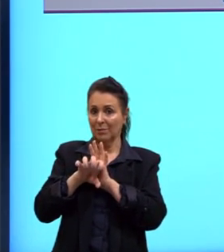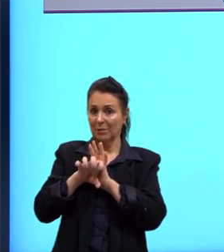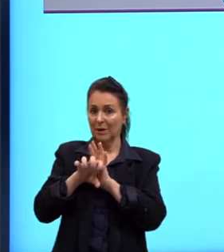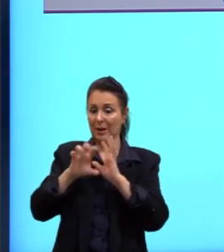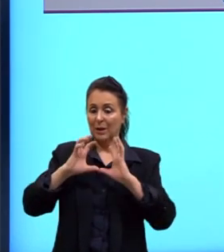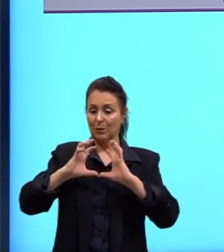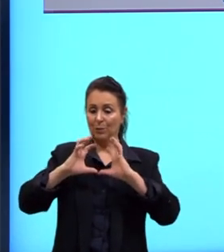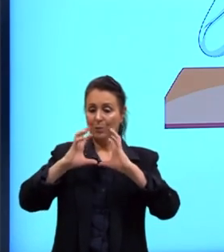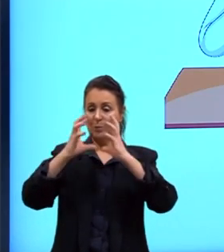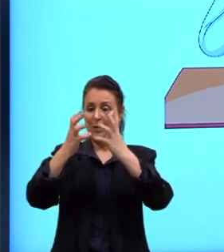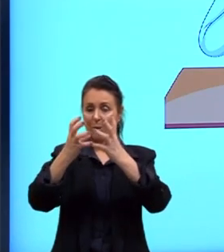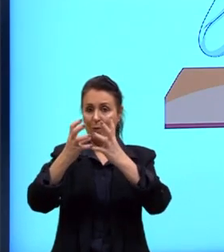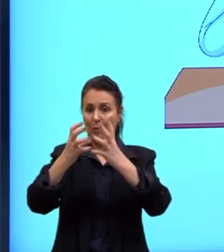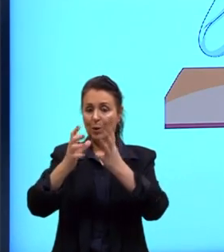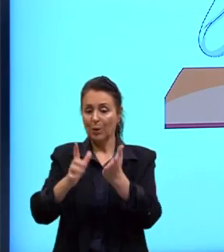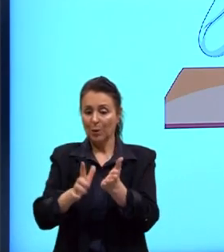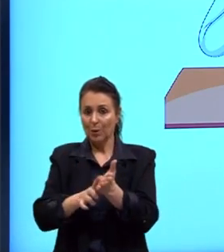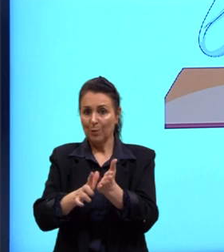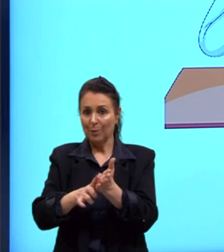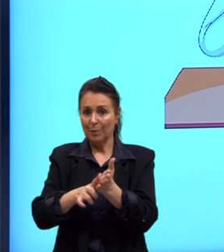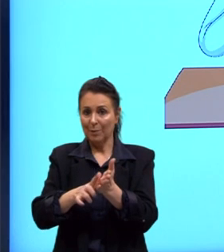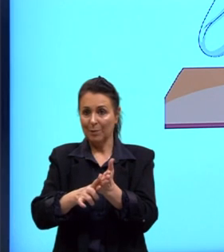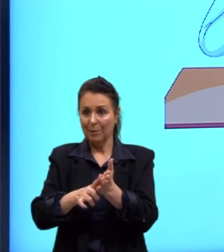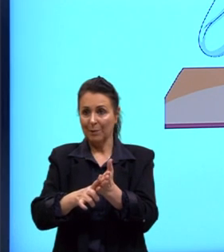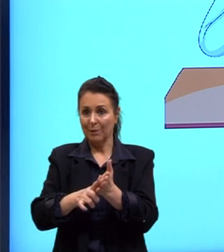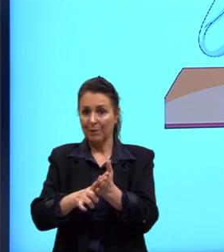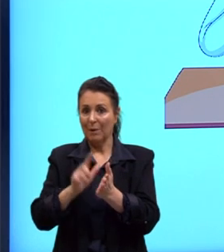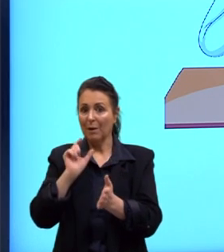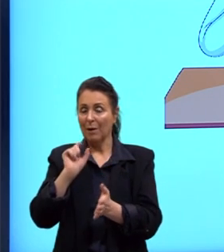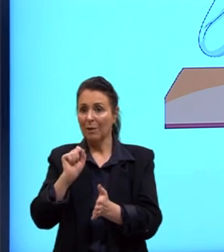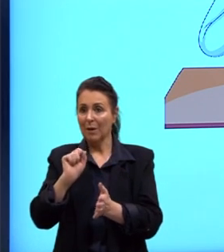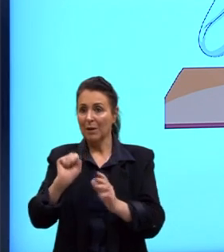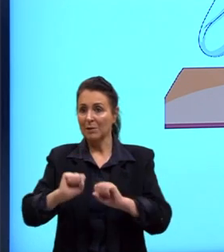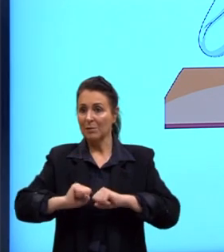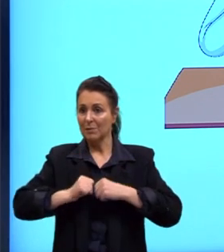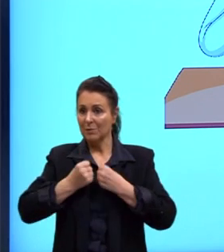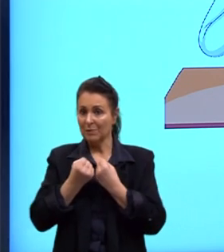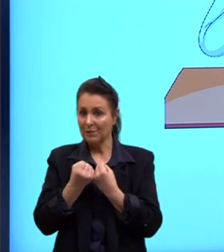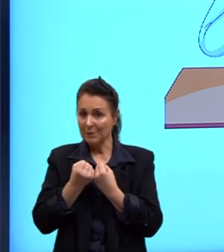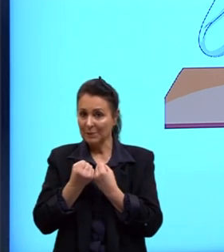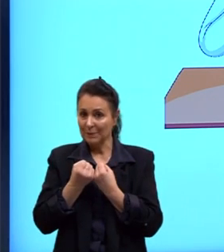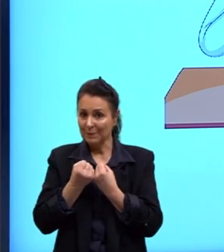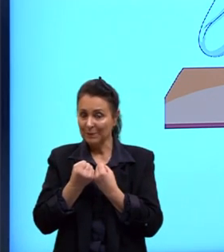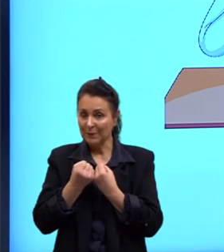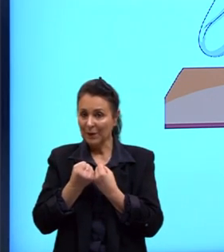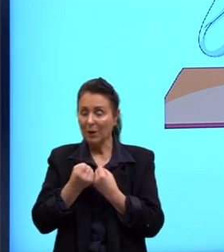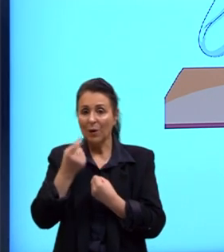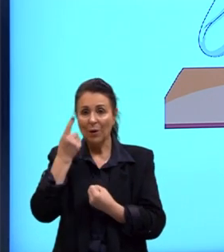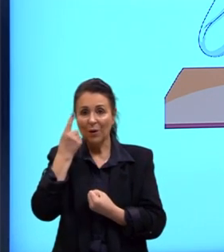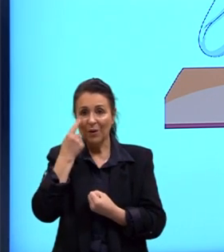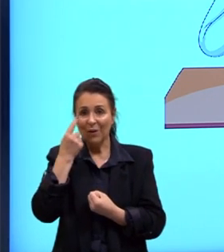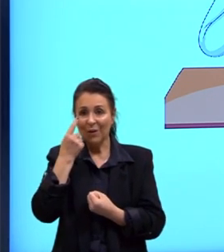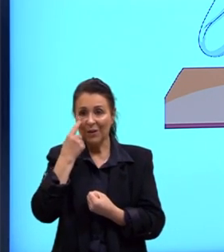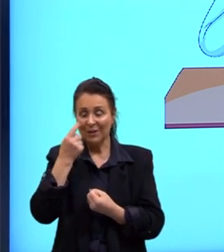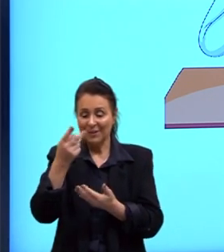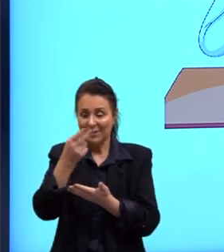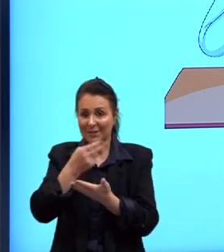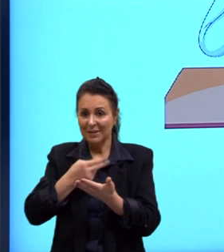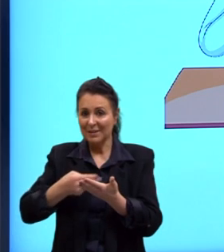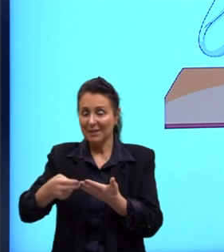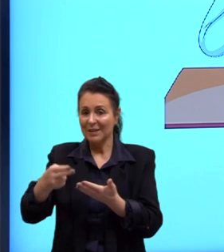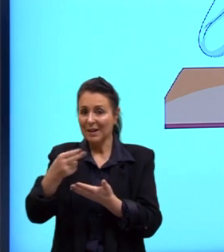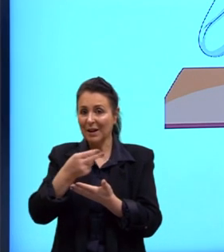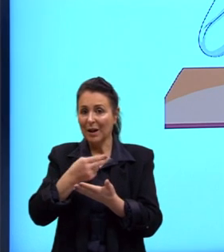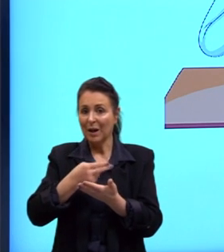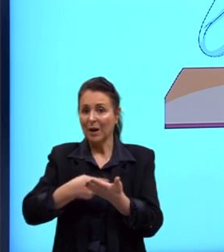papelzinhos né O que que é isso então são justamente as Ah é mesmo que aqui só tá desenhada a